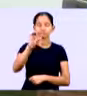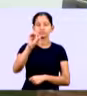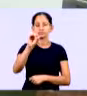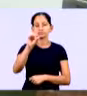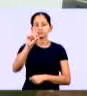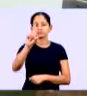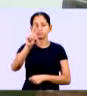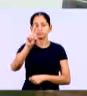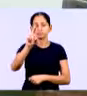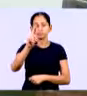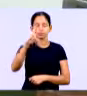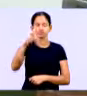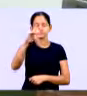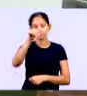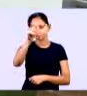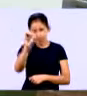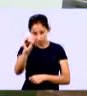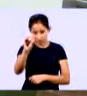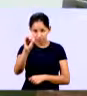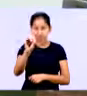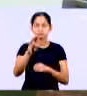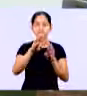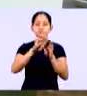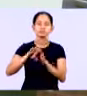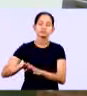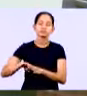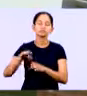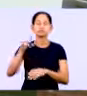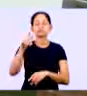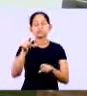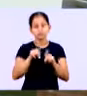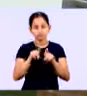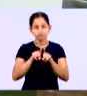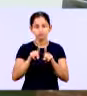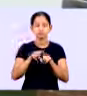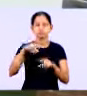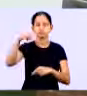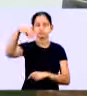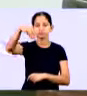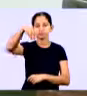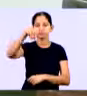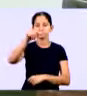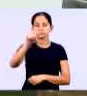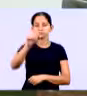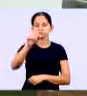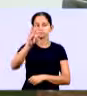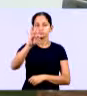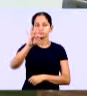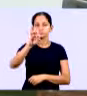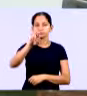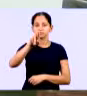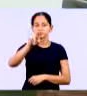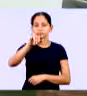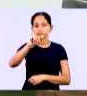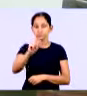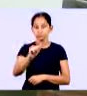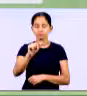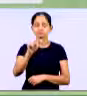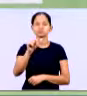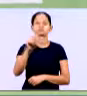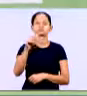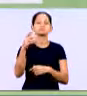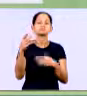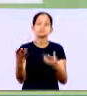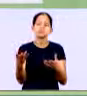sentido, da matéria-prima, no caso aqui, e no custo de produção. Né? Também, né? Vamos revisar rapidão essas planilhas aqui, elas não